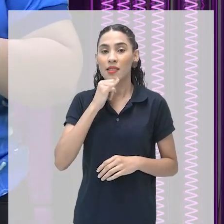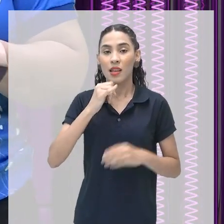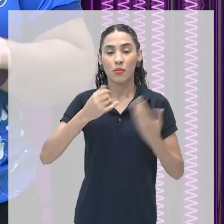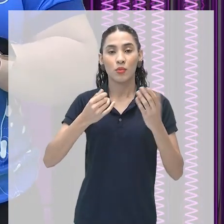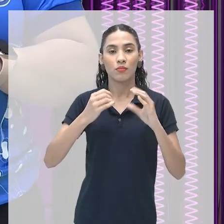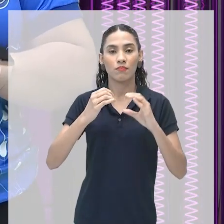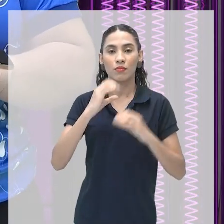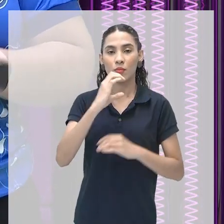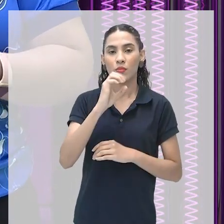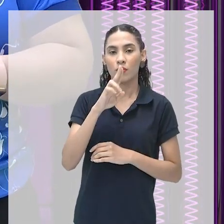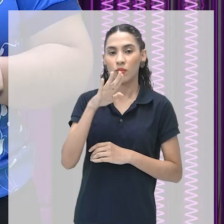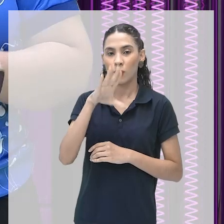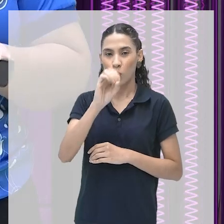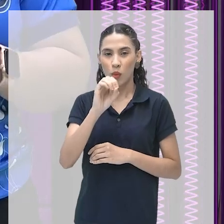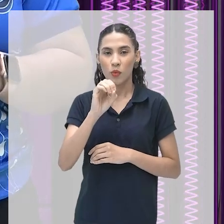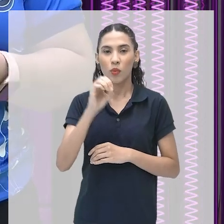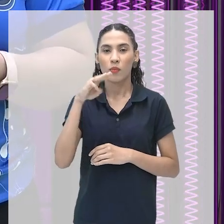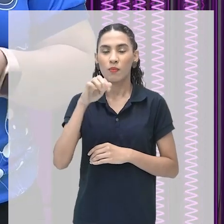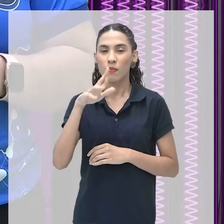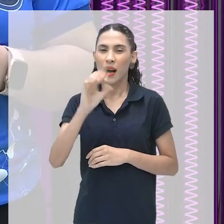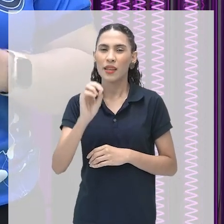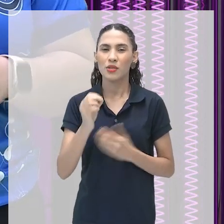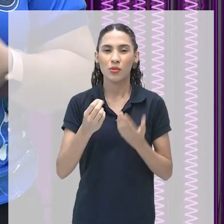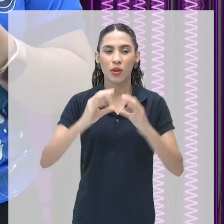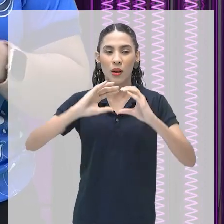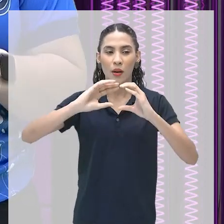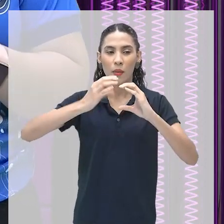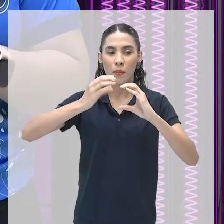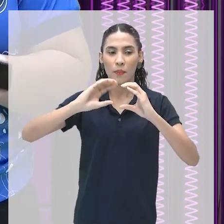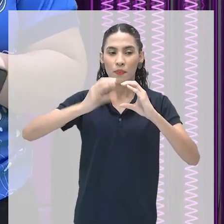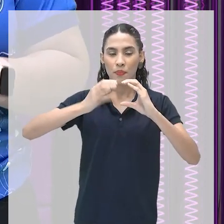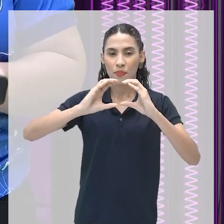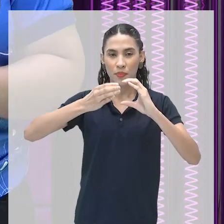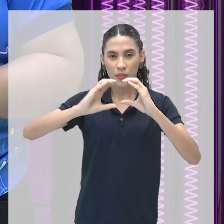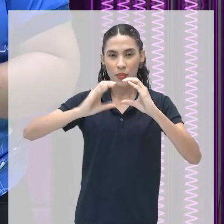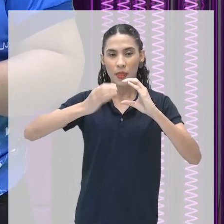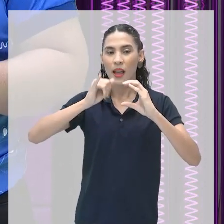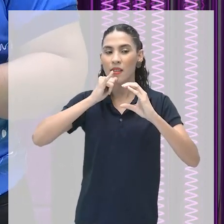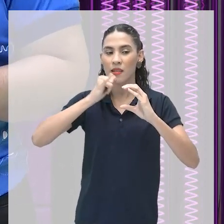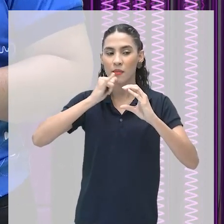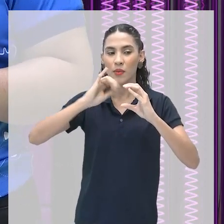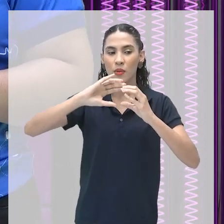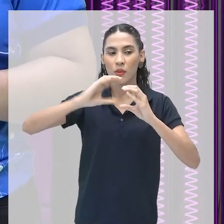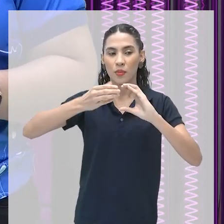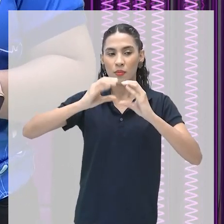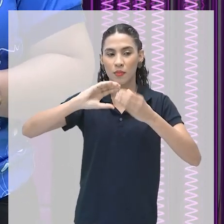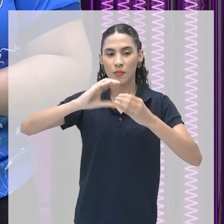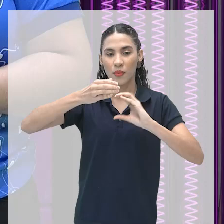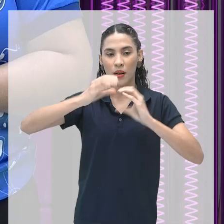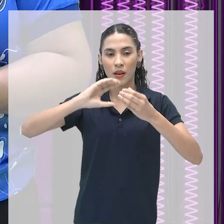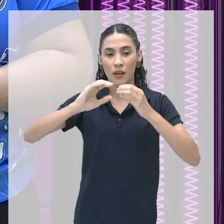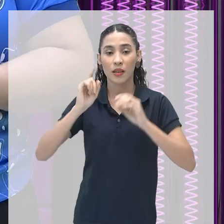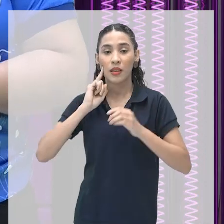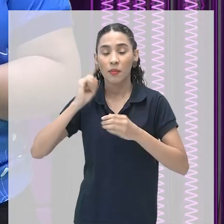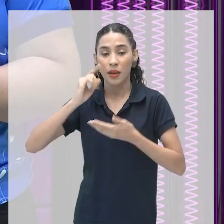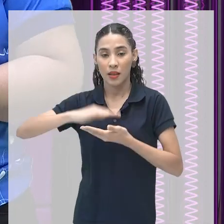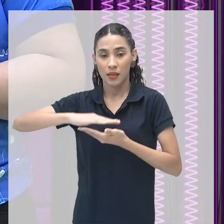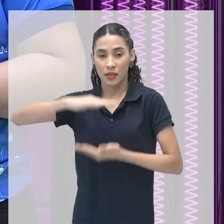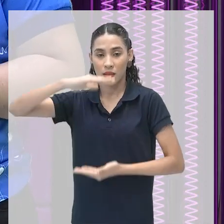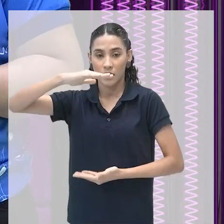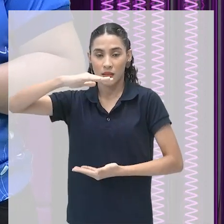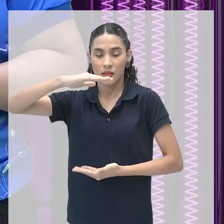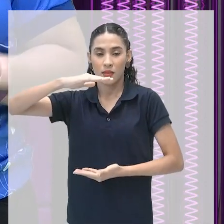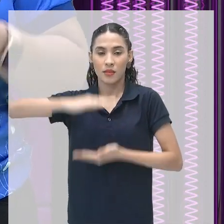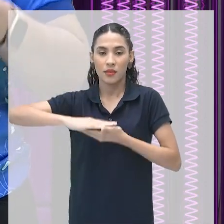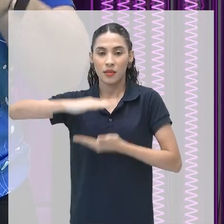cubo mágico, né? Muita gente tem aí, tenta fazer, tenta montar, né? Temos aqui, ó, uma caixa de sabão em pó.